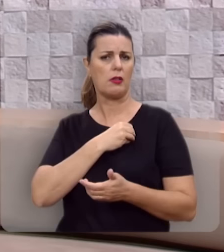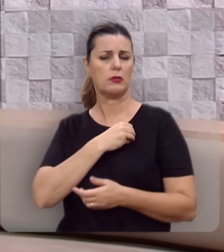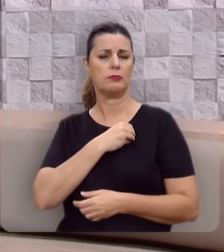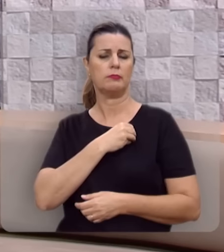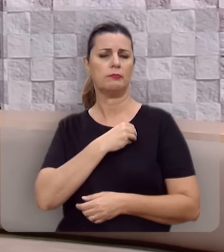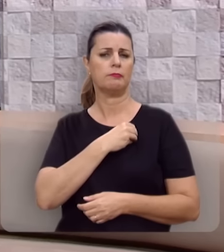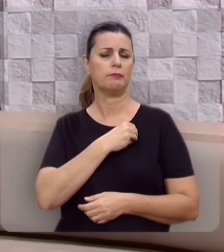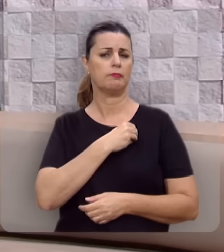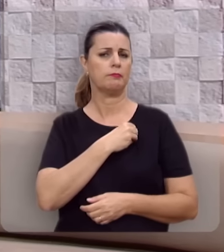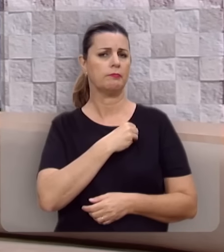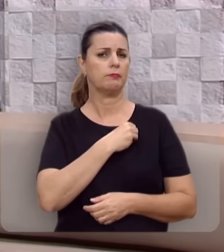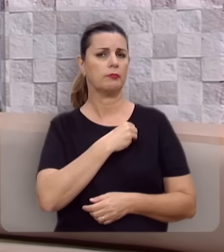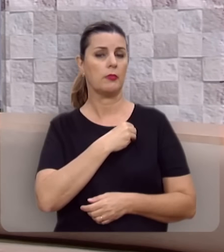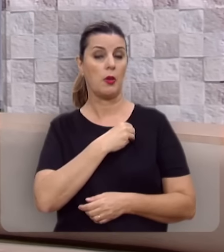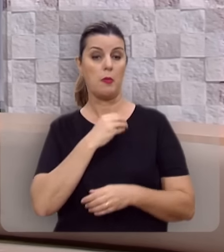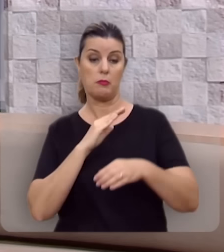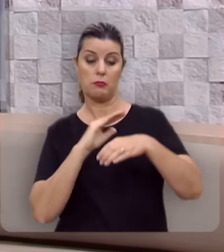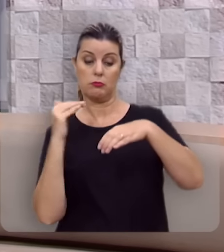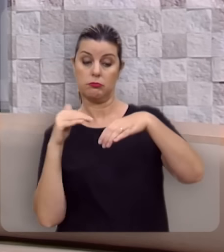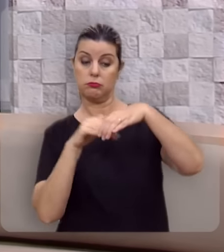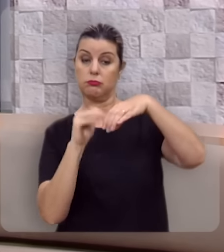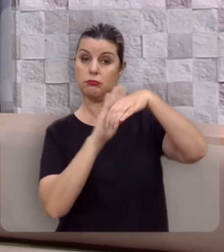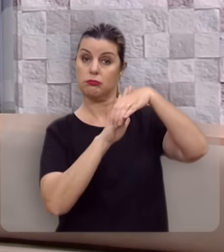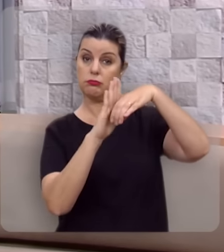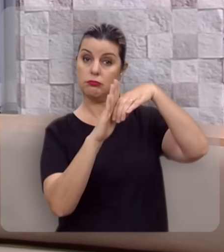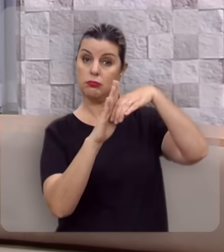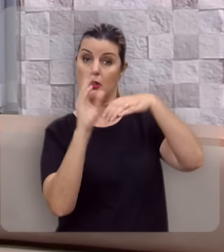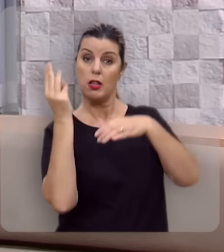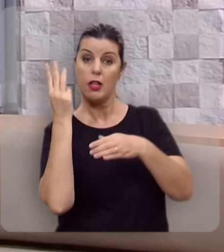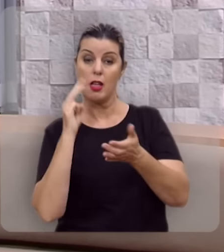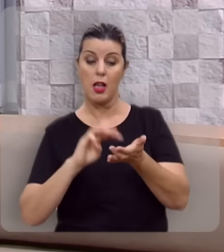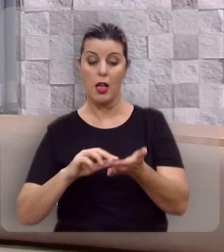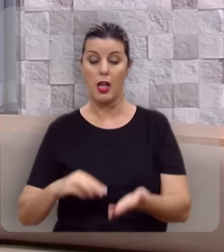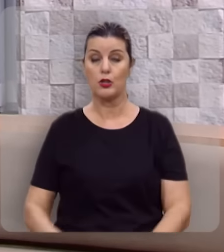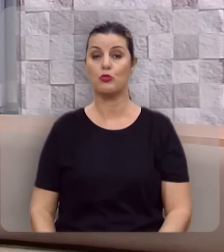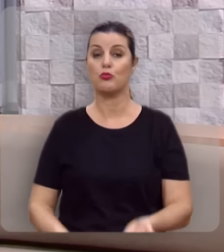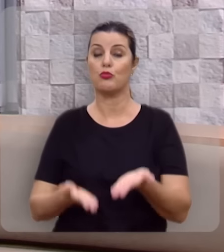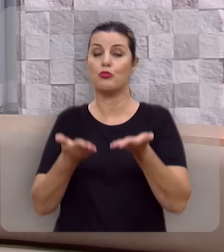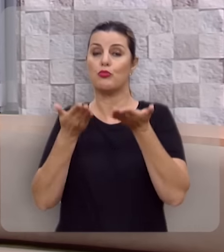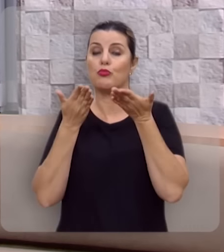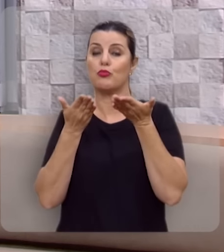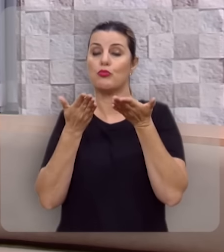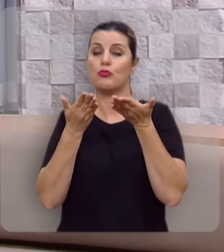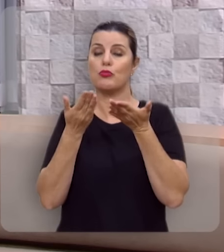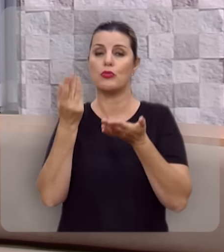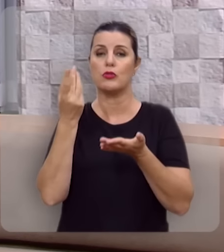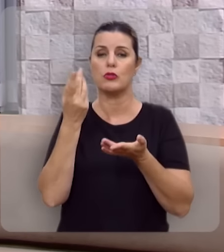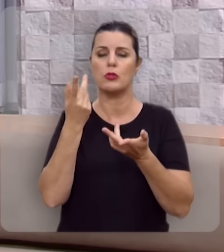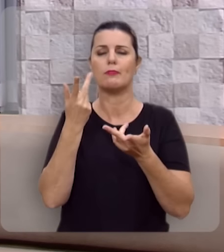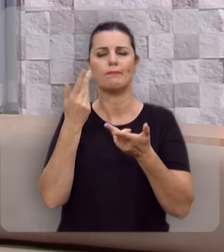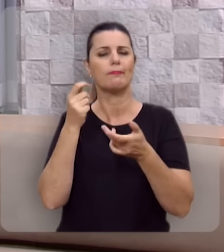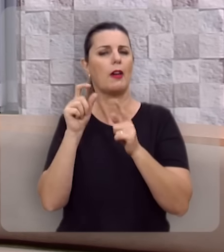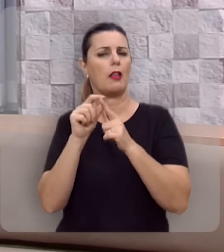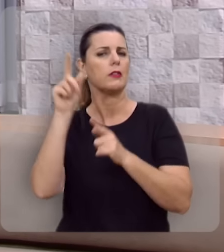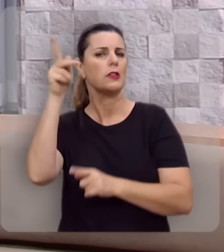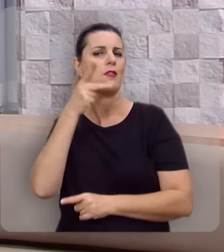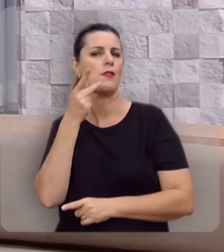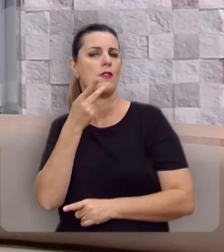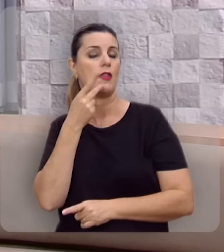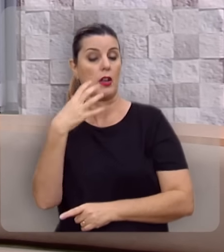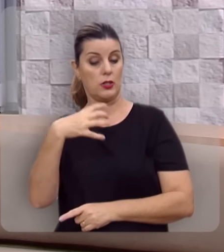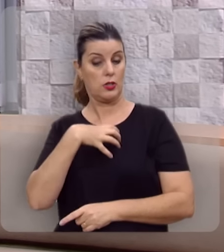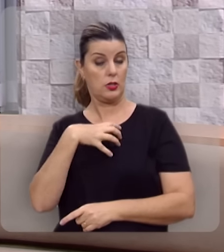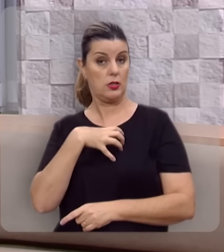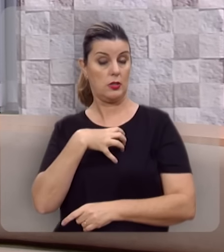as Escrituras, foi sepultado e ressuscitou, segundo as